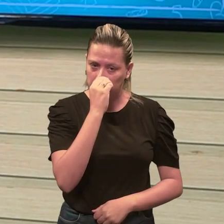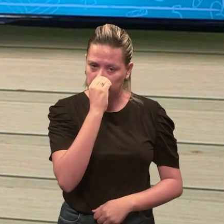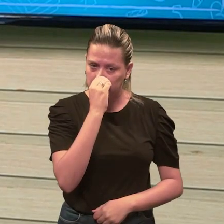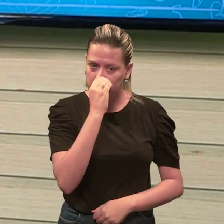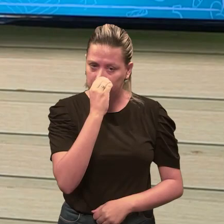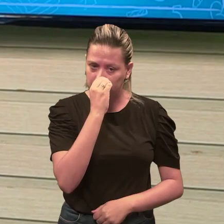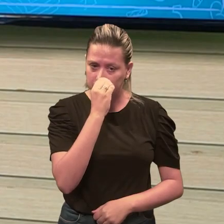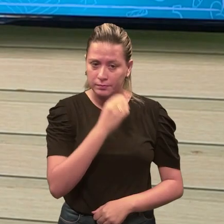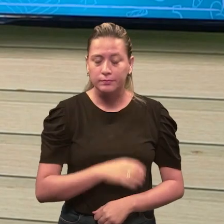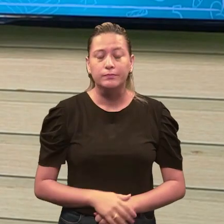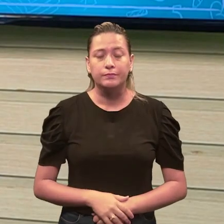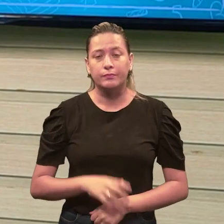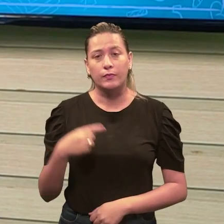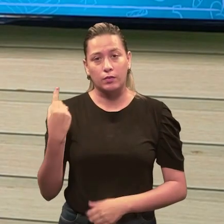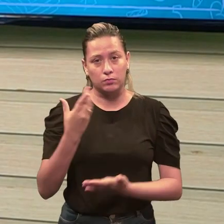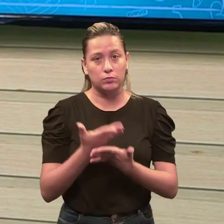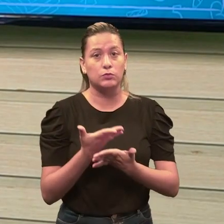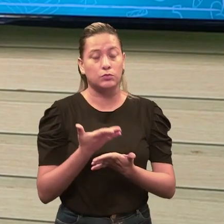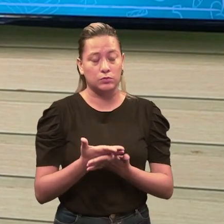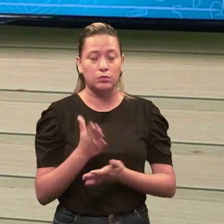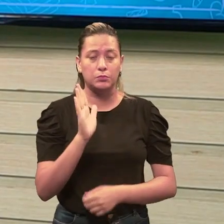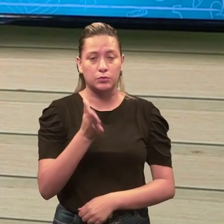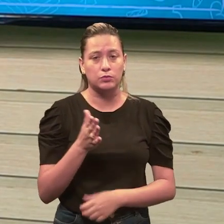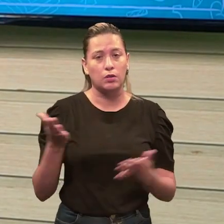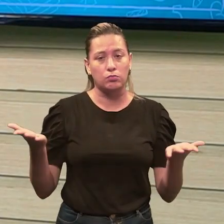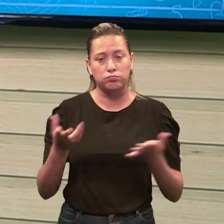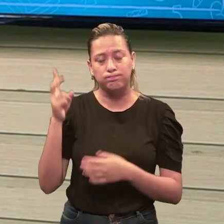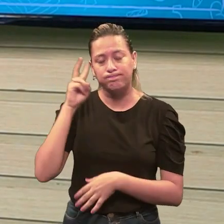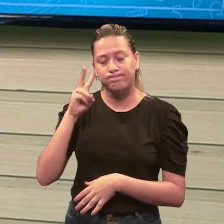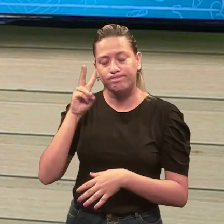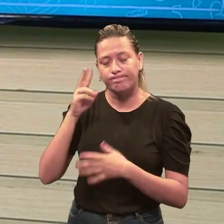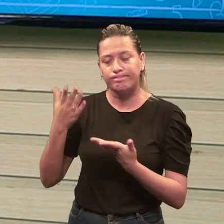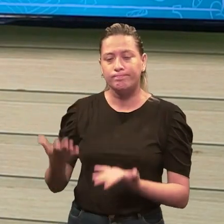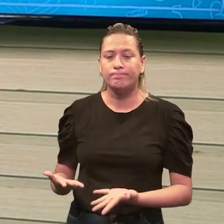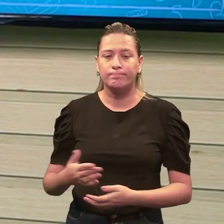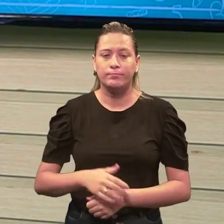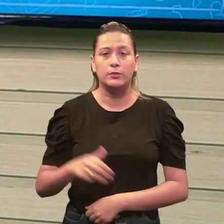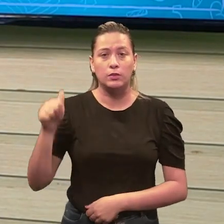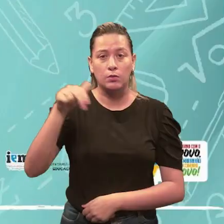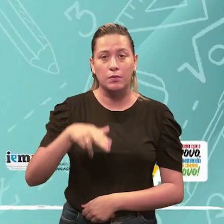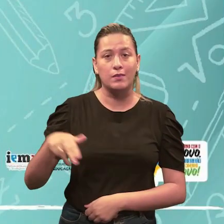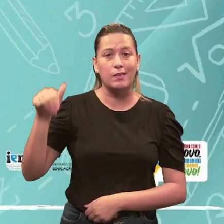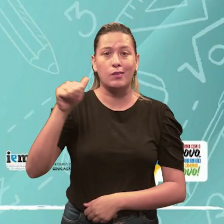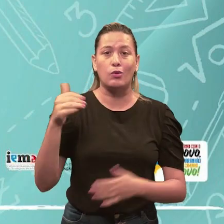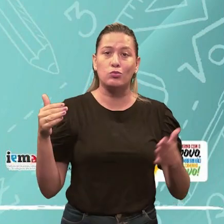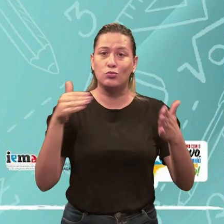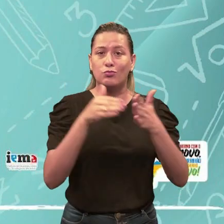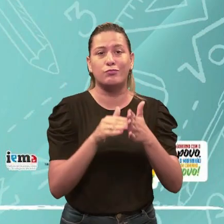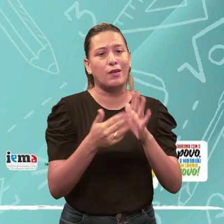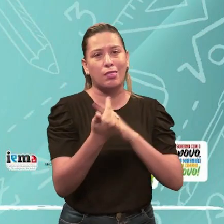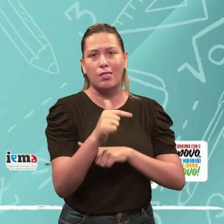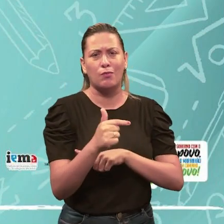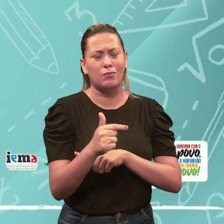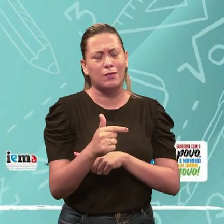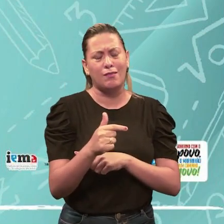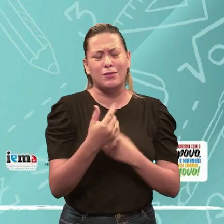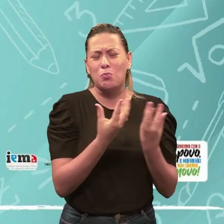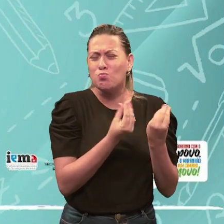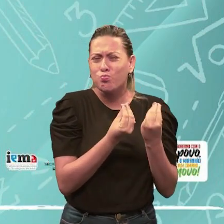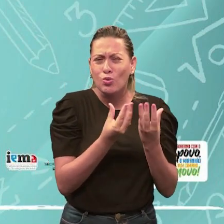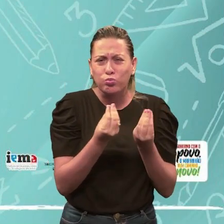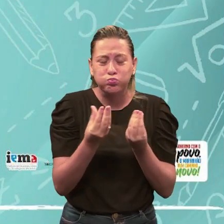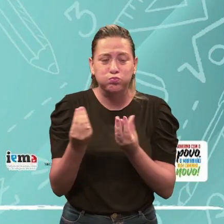lá, só trouxe para dar uma relembrada. Então, no analógico, infinitos, tá? O que é a variação